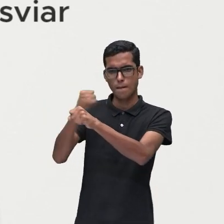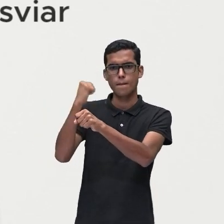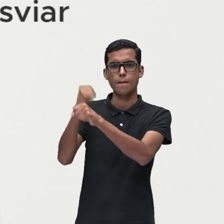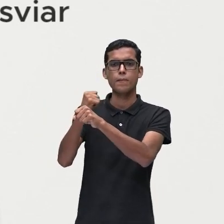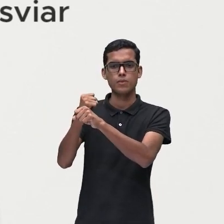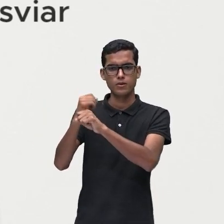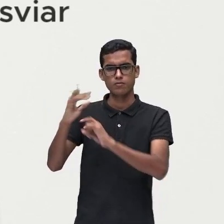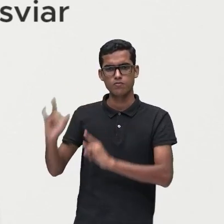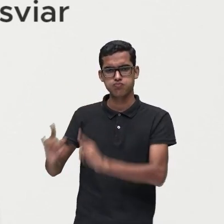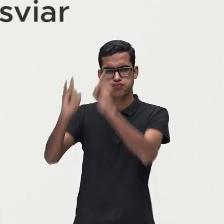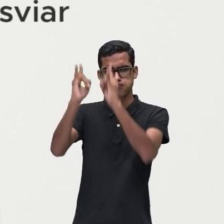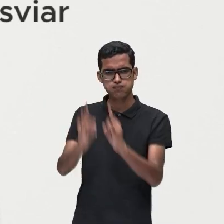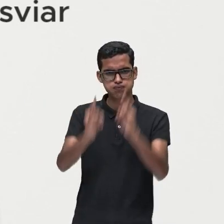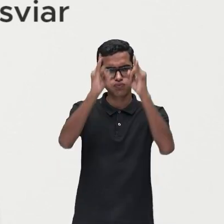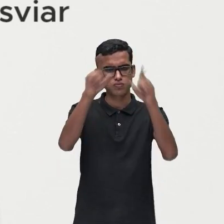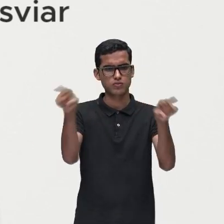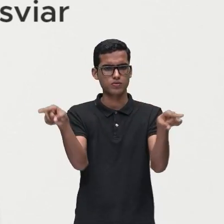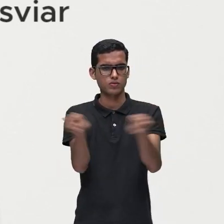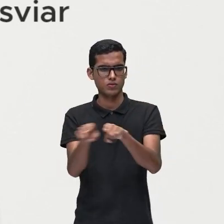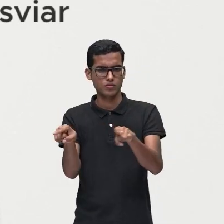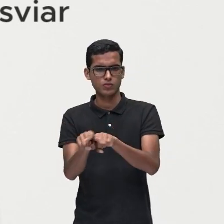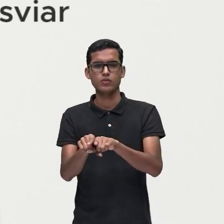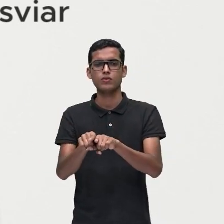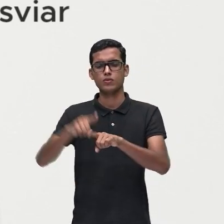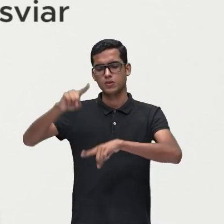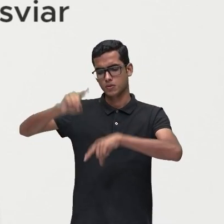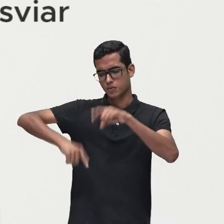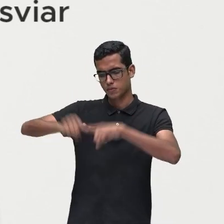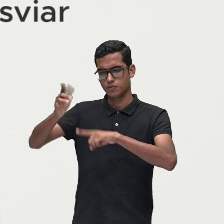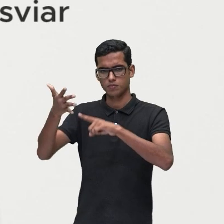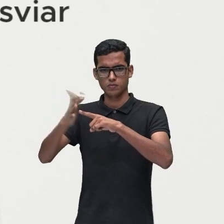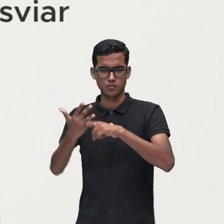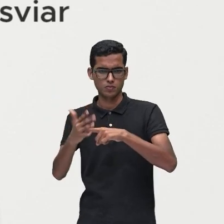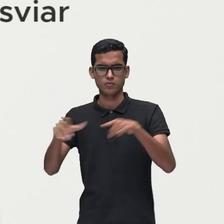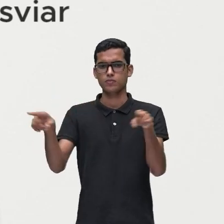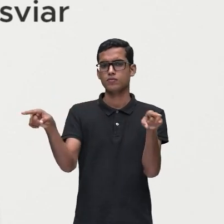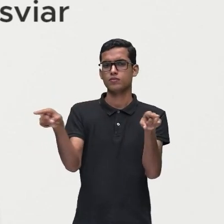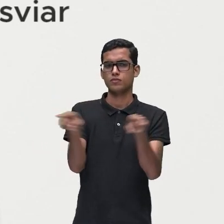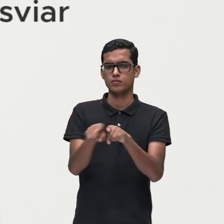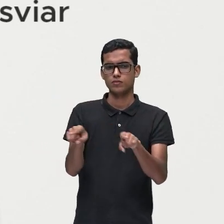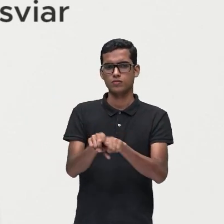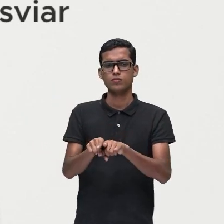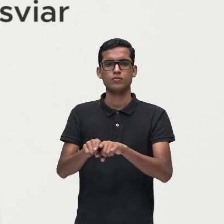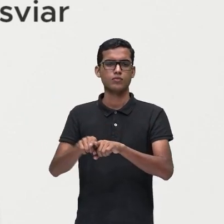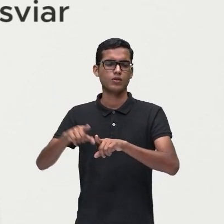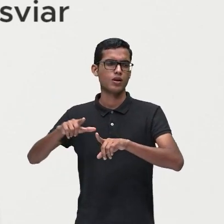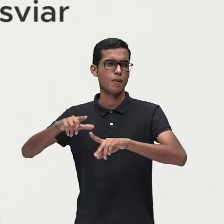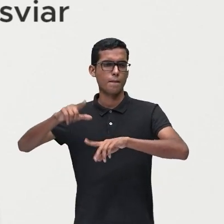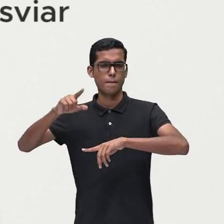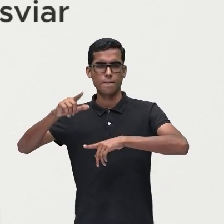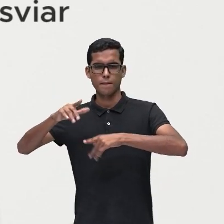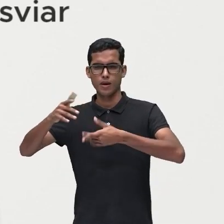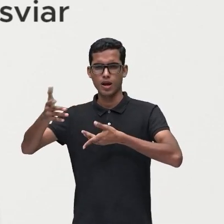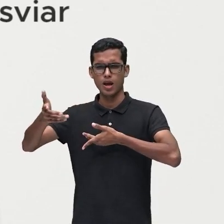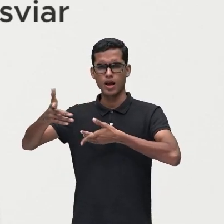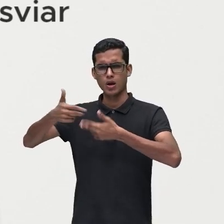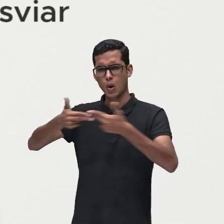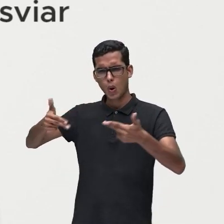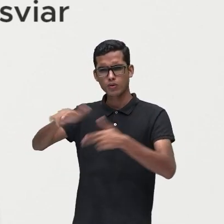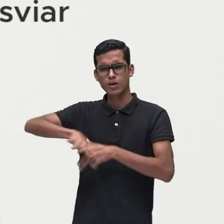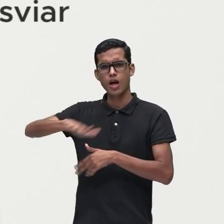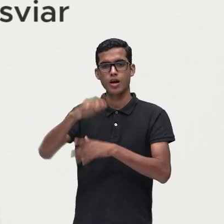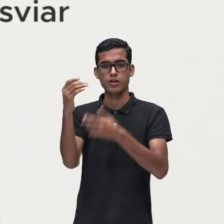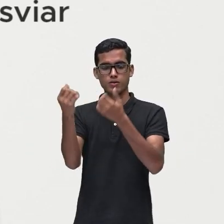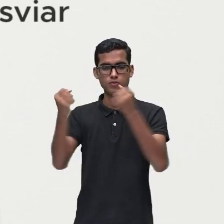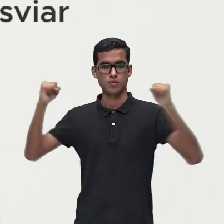civil, na composição de motores, aparelhos de academia, etc. Nós trouxemos alguns exemplos